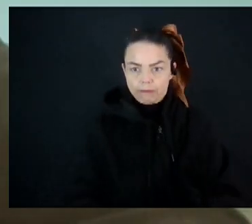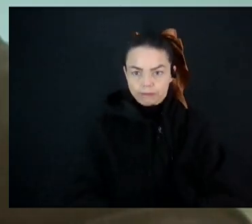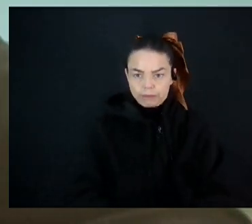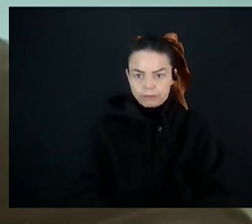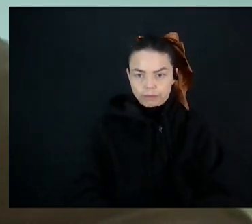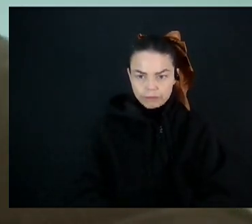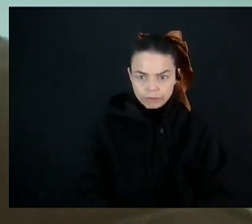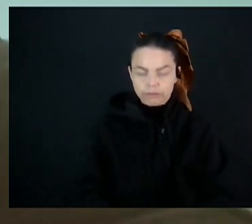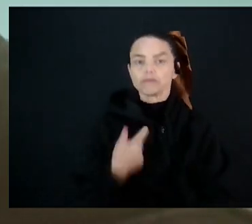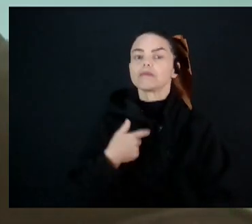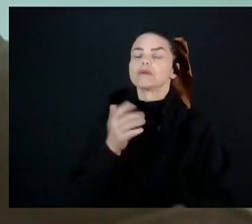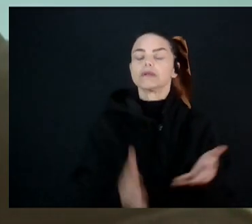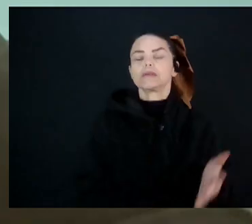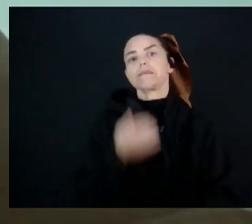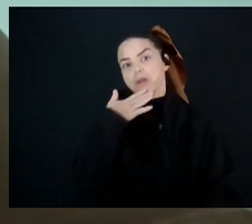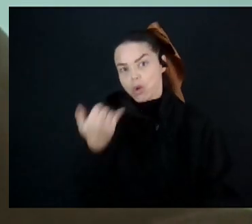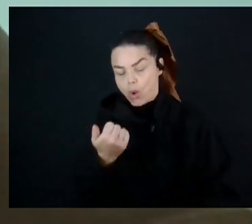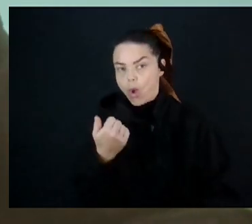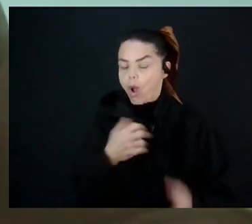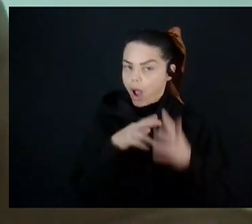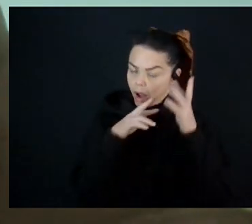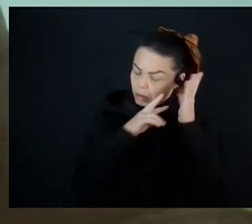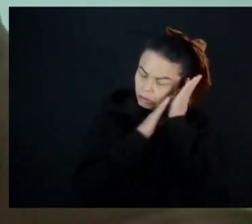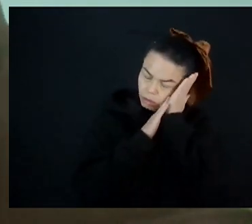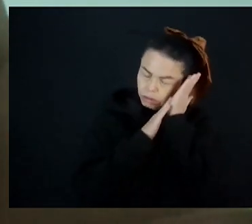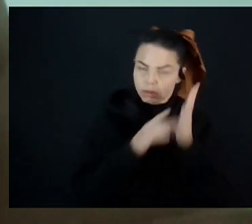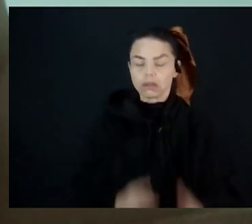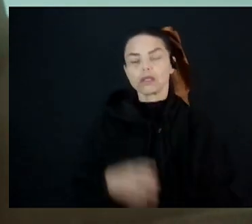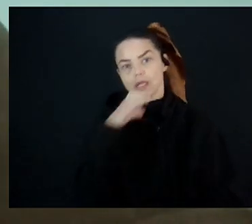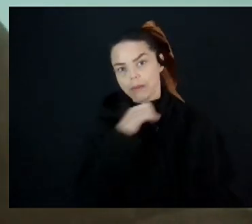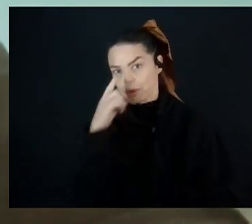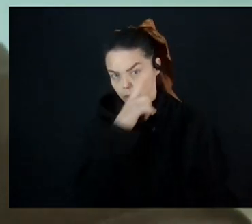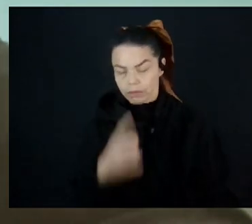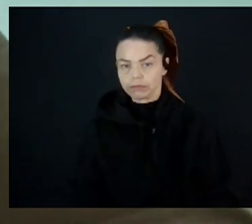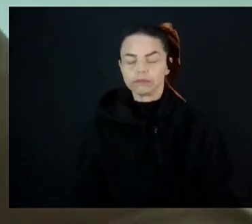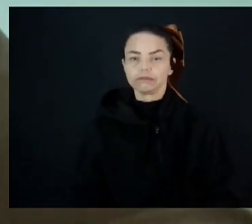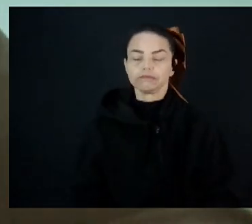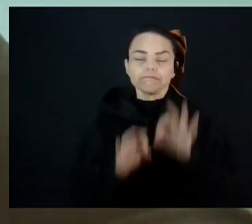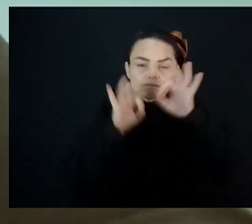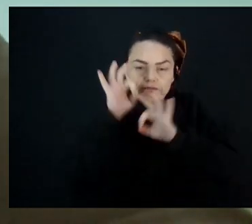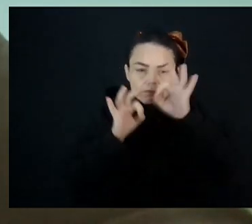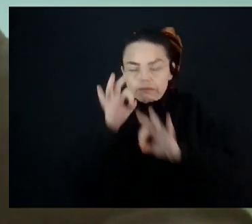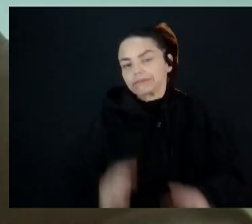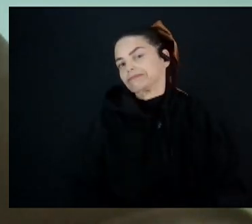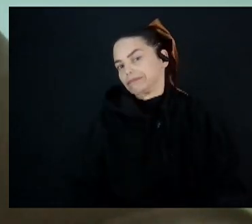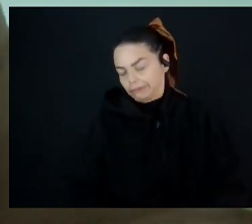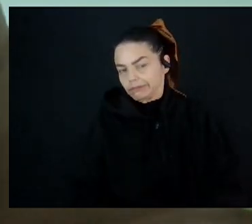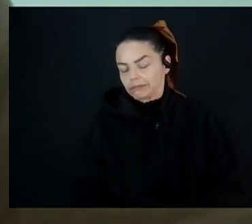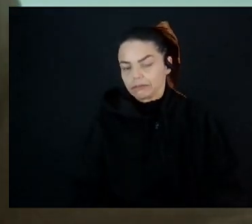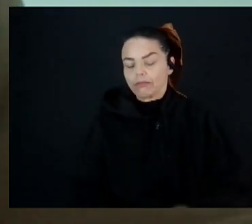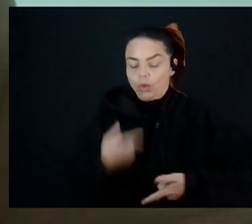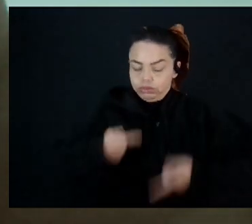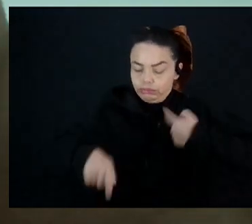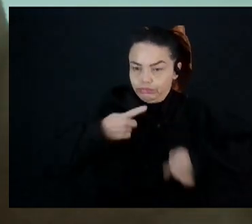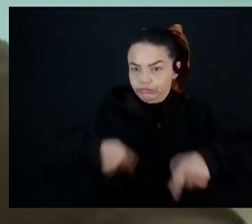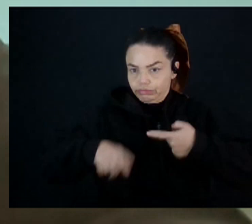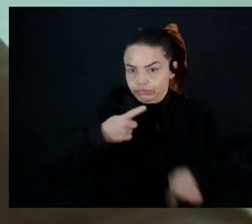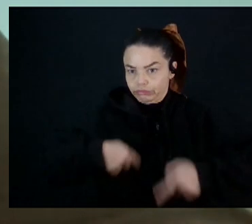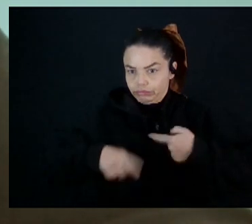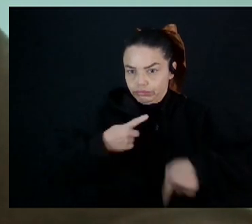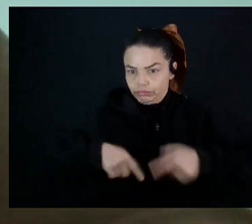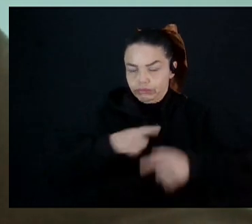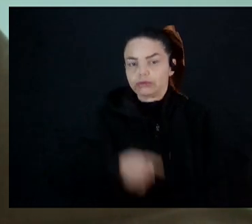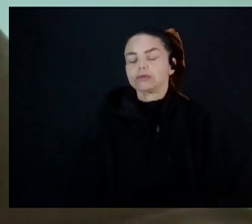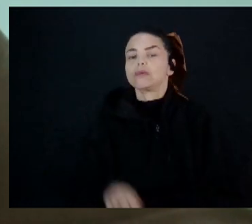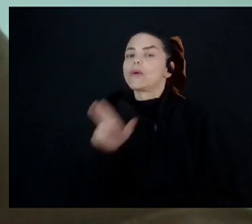Então, é muito claro dentro desse aspecto daquilo que a gente chama de regulação do organismo, né? O termo que a gente usa